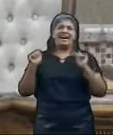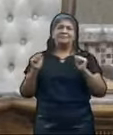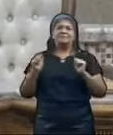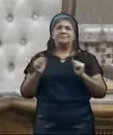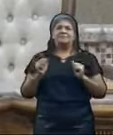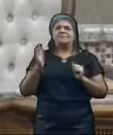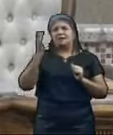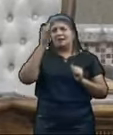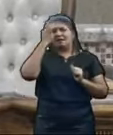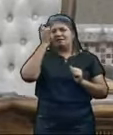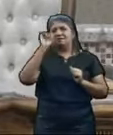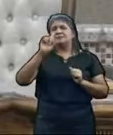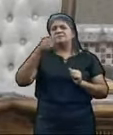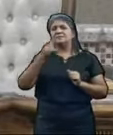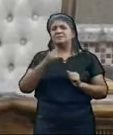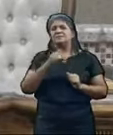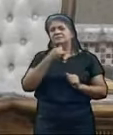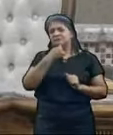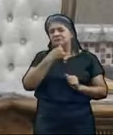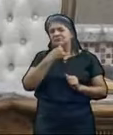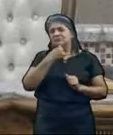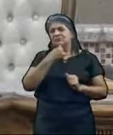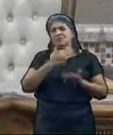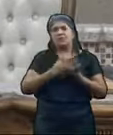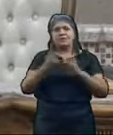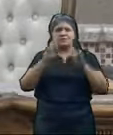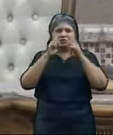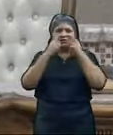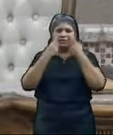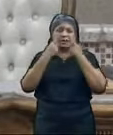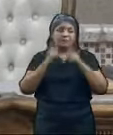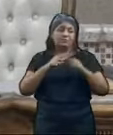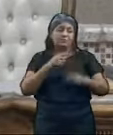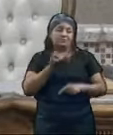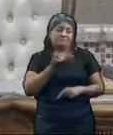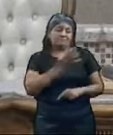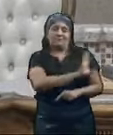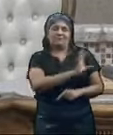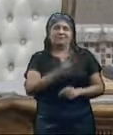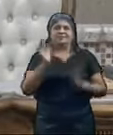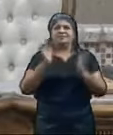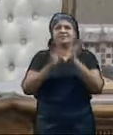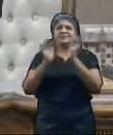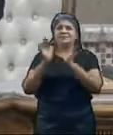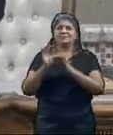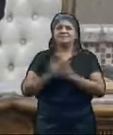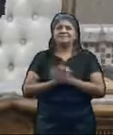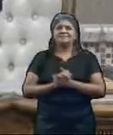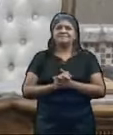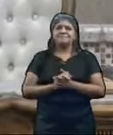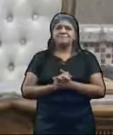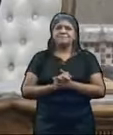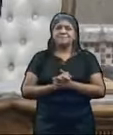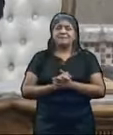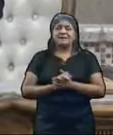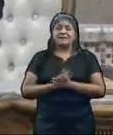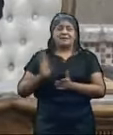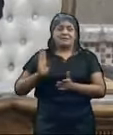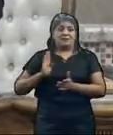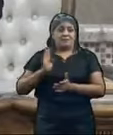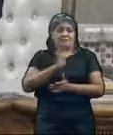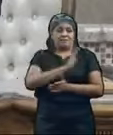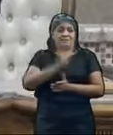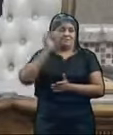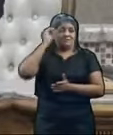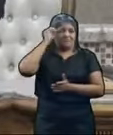sorrir amanhã ser um mapa que Jesus traçou para nós aqui tá meu irmão tô só recapitulando aqui verdade